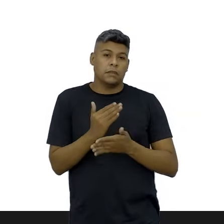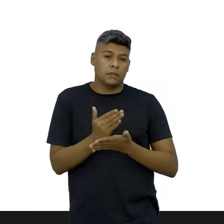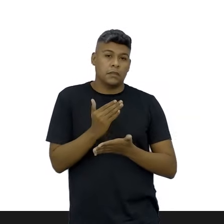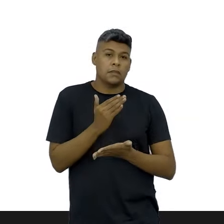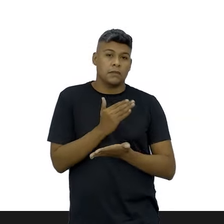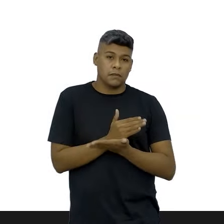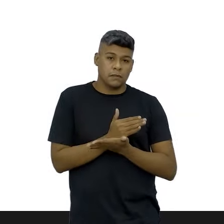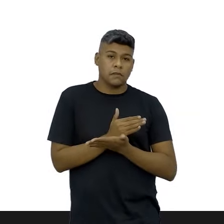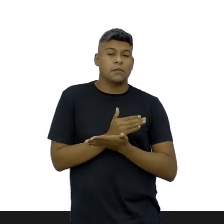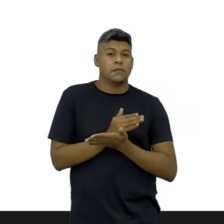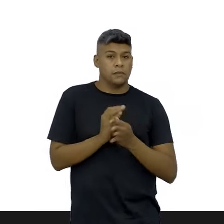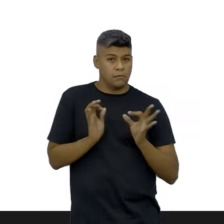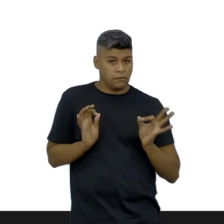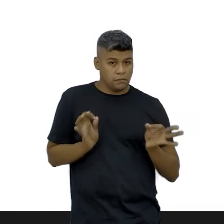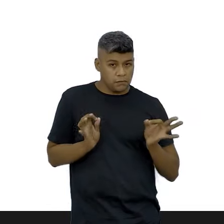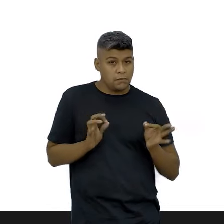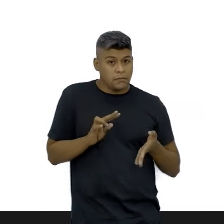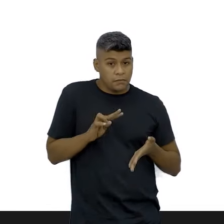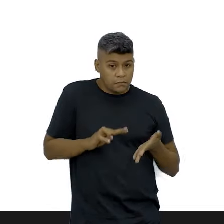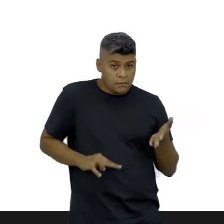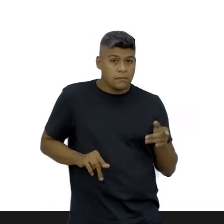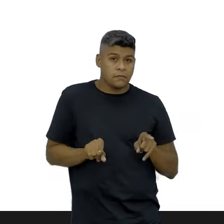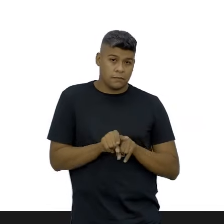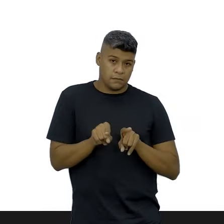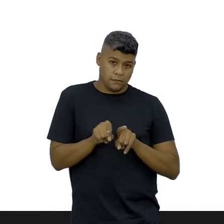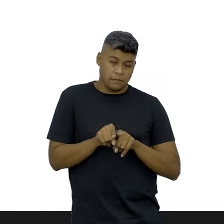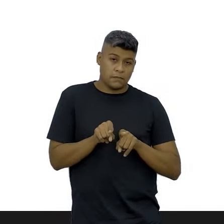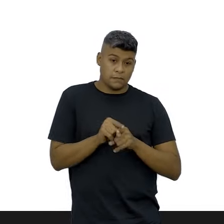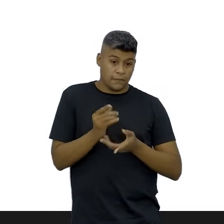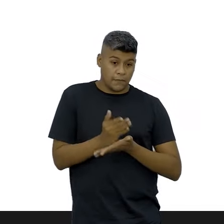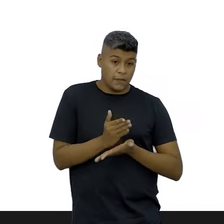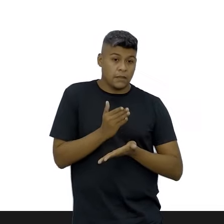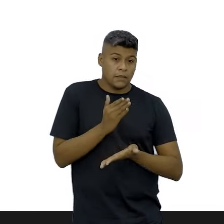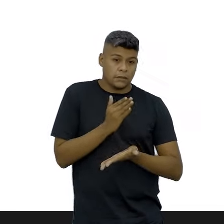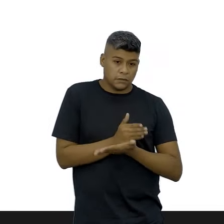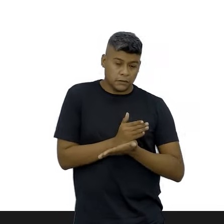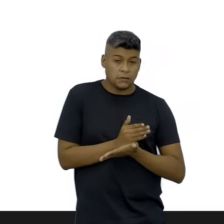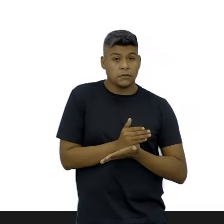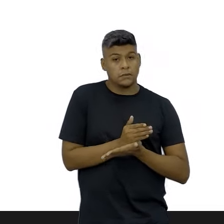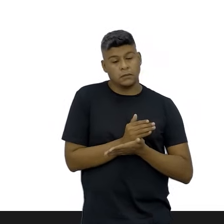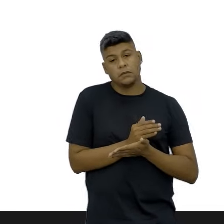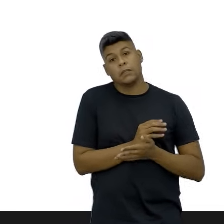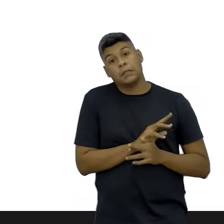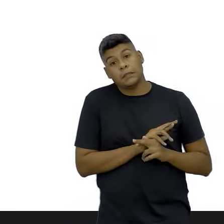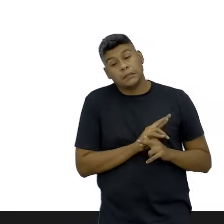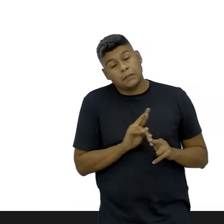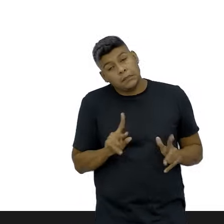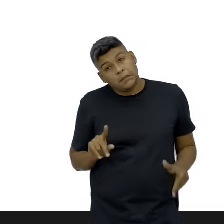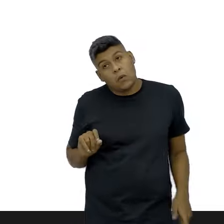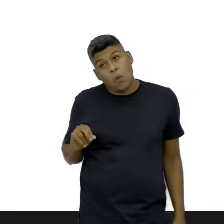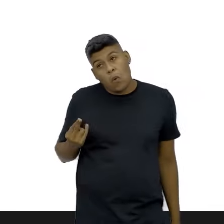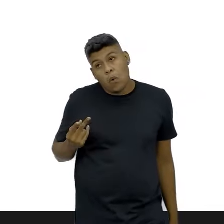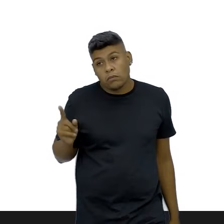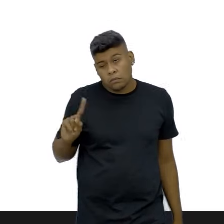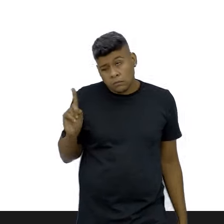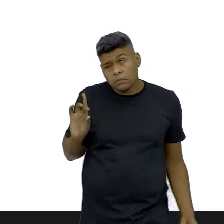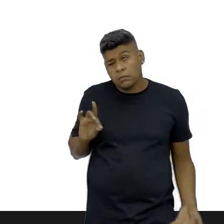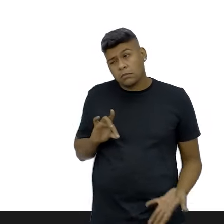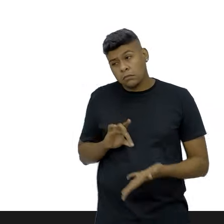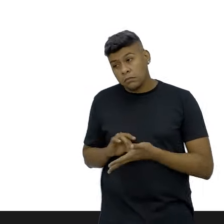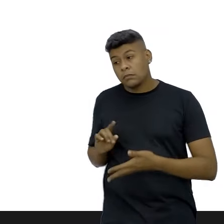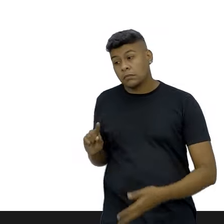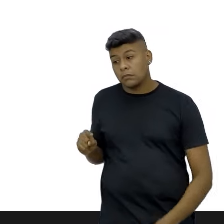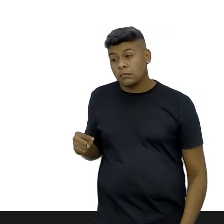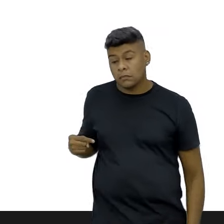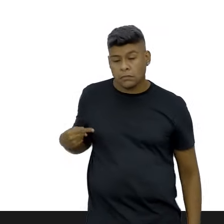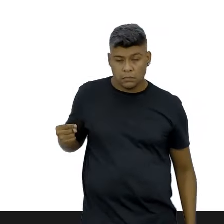antecipações, não é? E durante a leitura, quando essas antecipações e inferências são ou não confirmadas, né? E depois